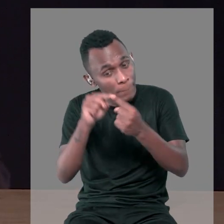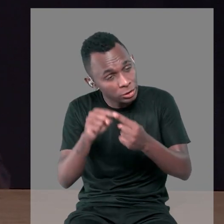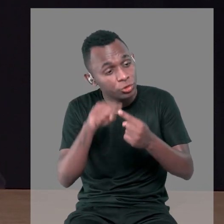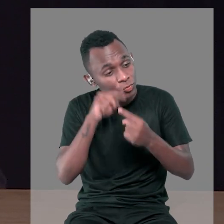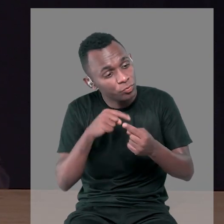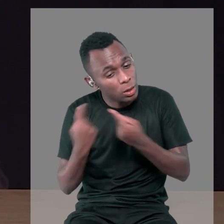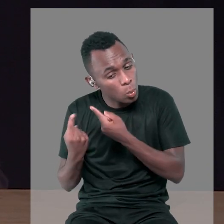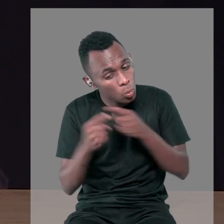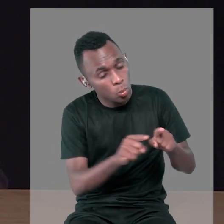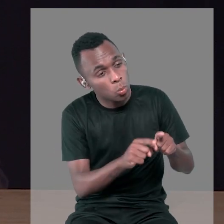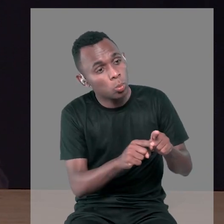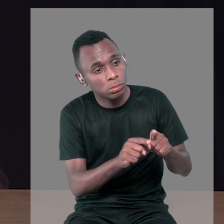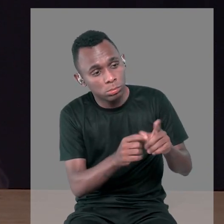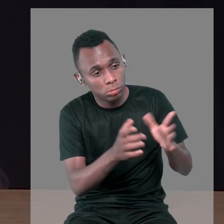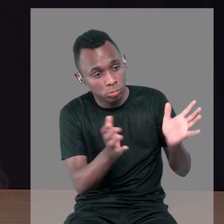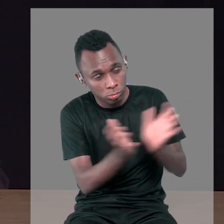inimigo.